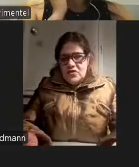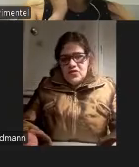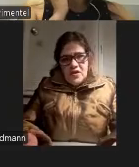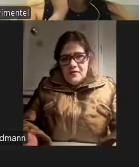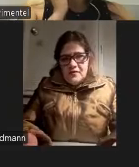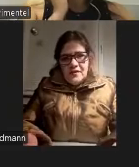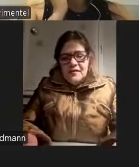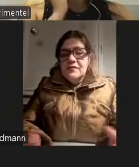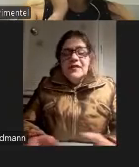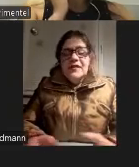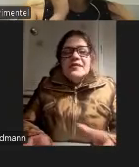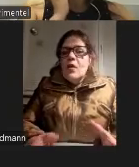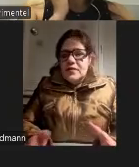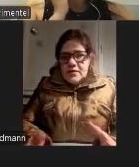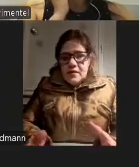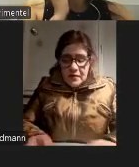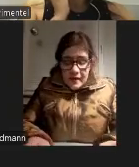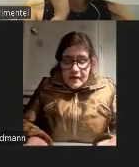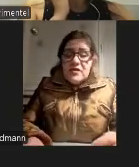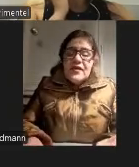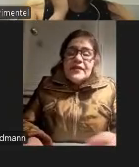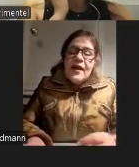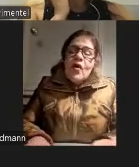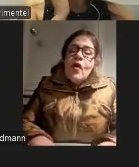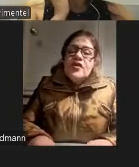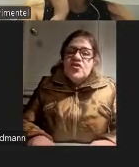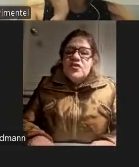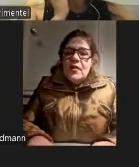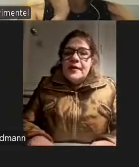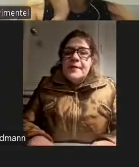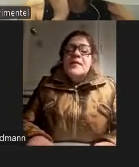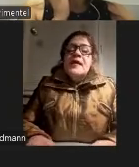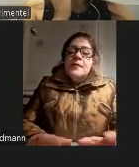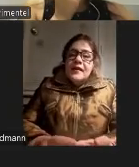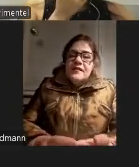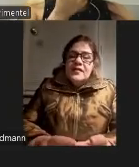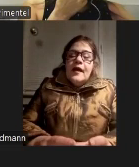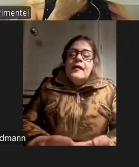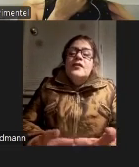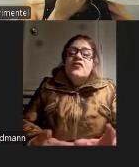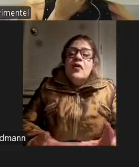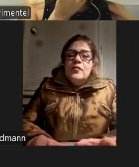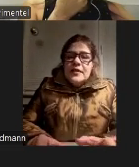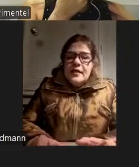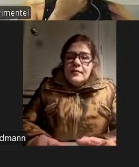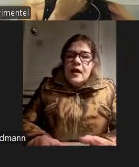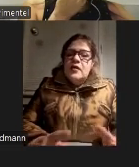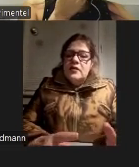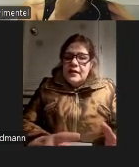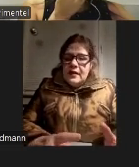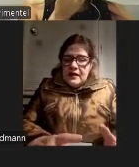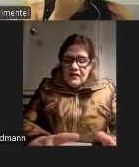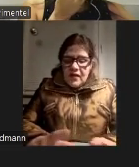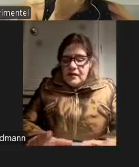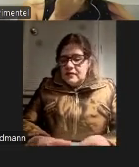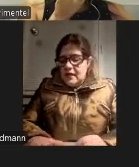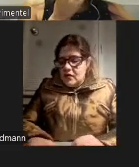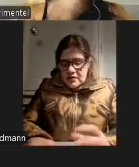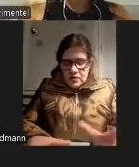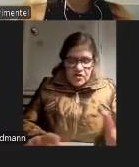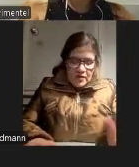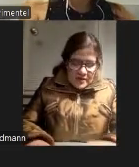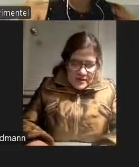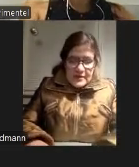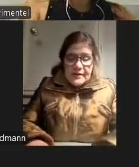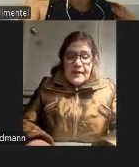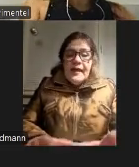esse oxigênio. Não tem essa opção. Você vai ter que corrigir isso aí para evitar. E o volume cerebral, que a Daniela estava falando, negócio